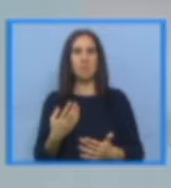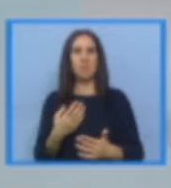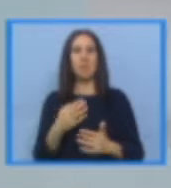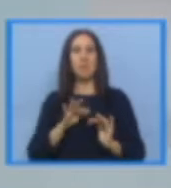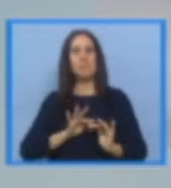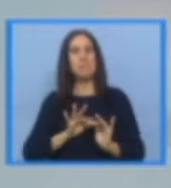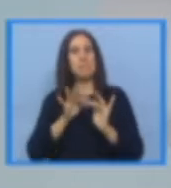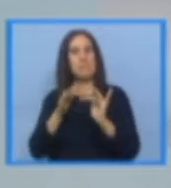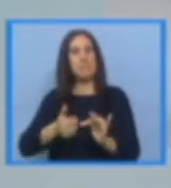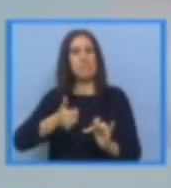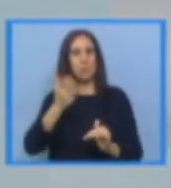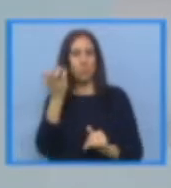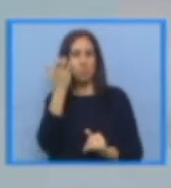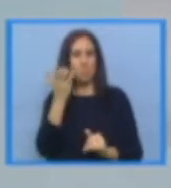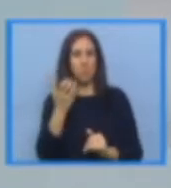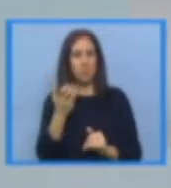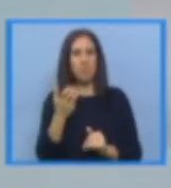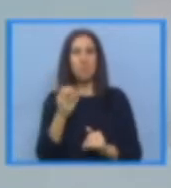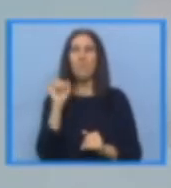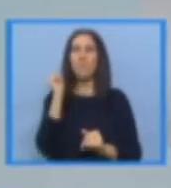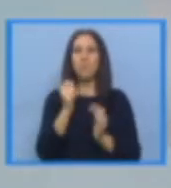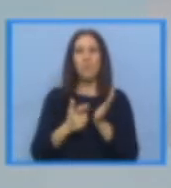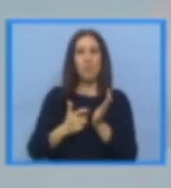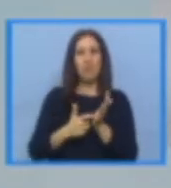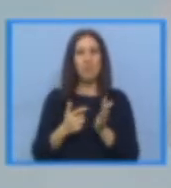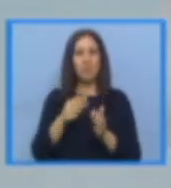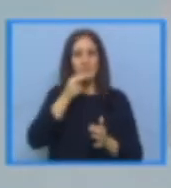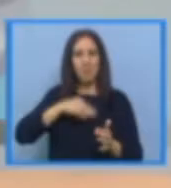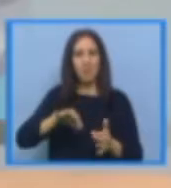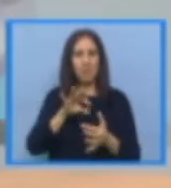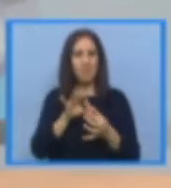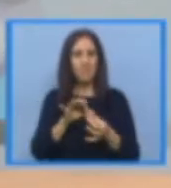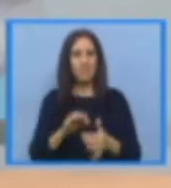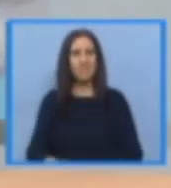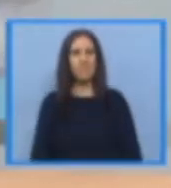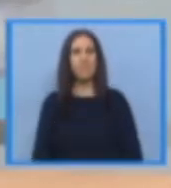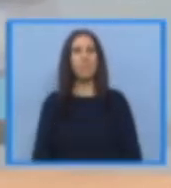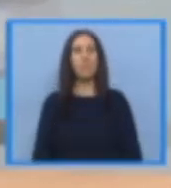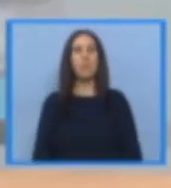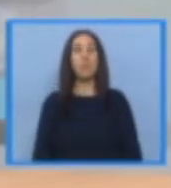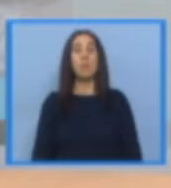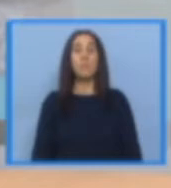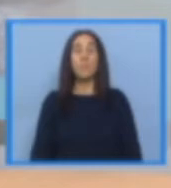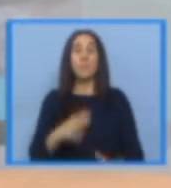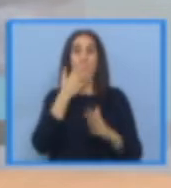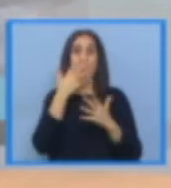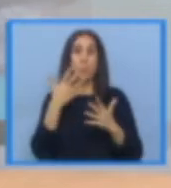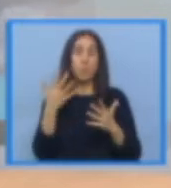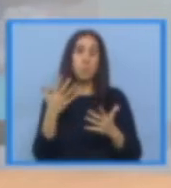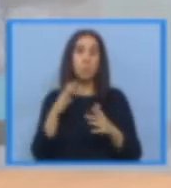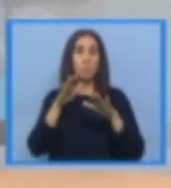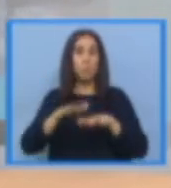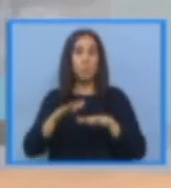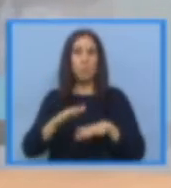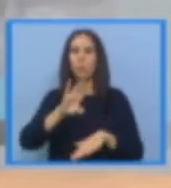deslocados, sobretudo culturalmente, há essa falta de raiz e de ligação à terra? A maioria são muçulmanos, num país